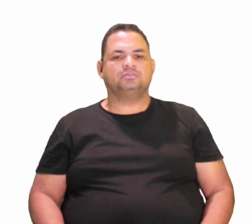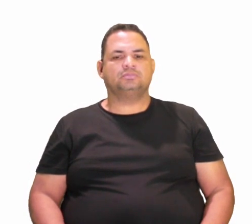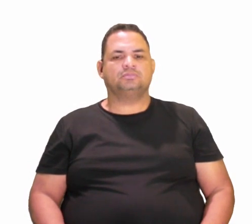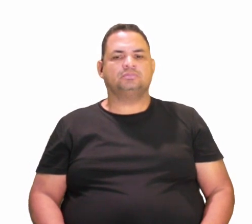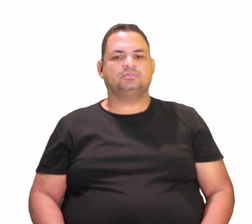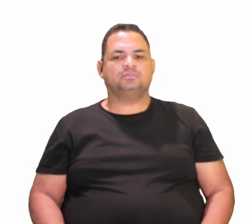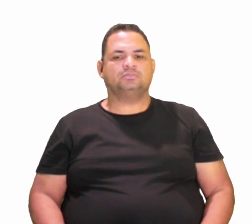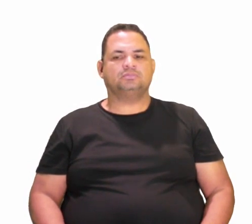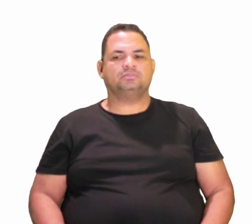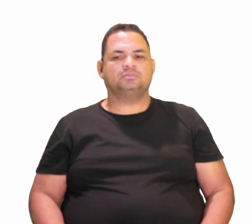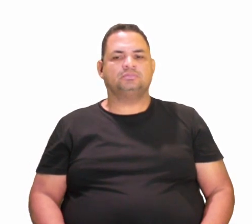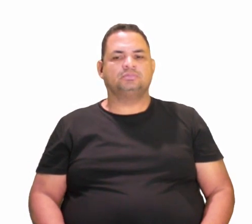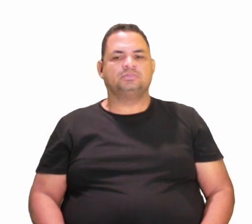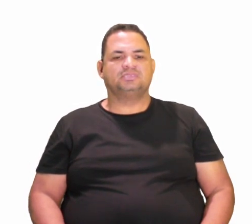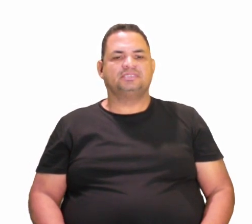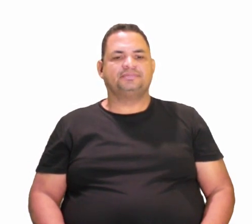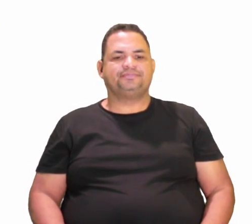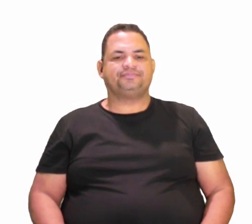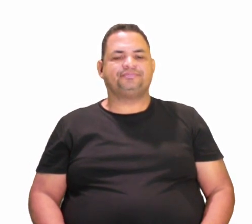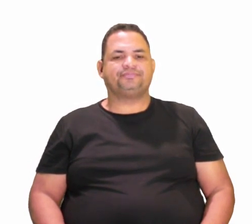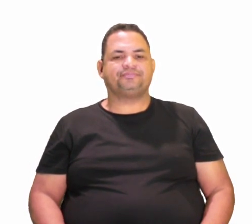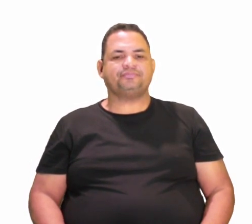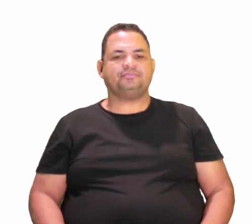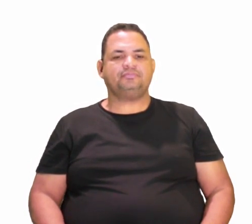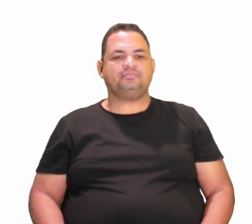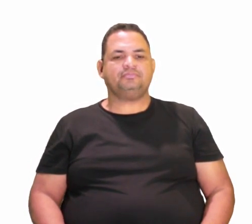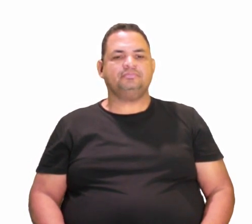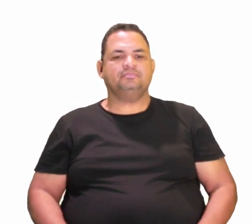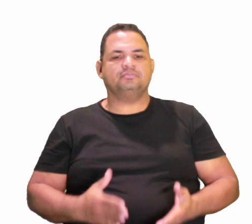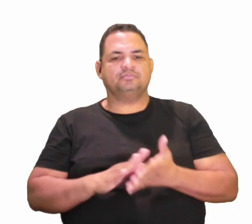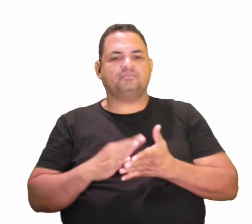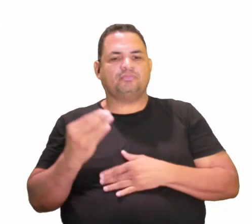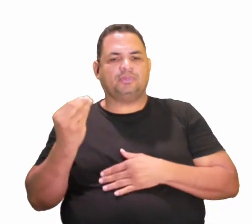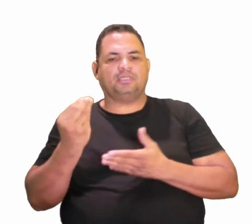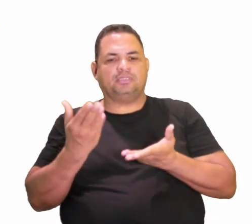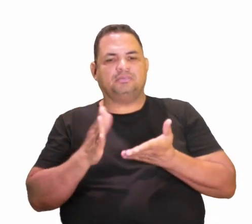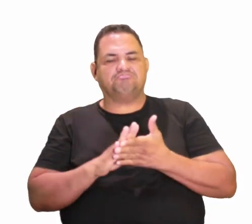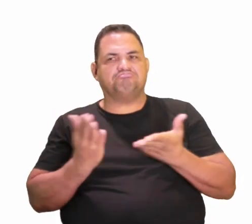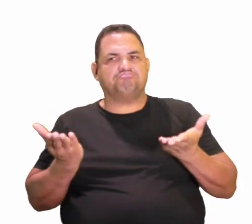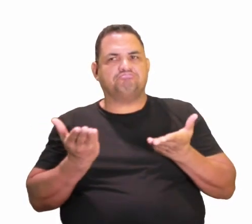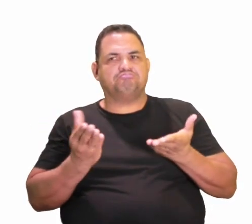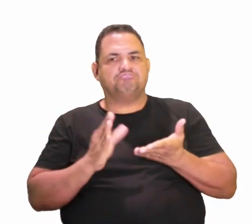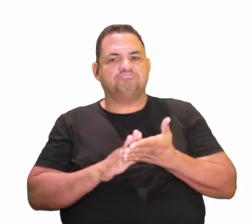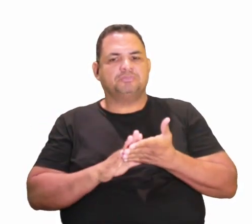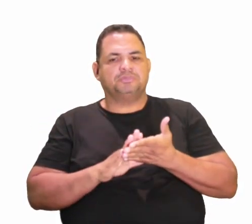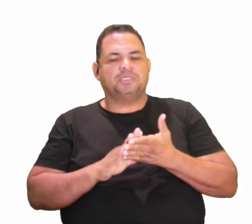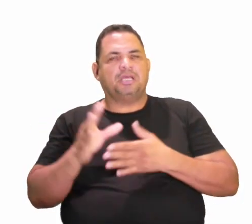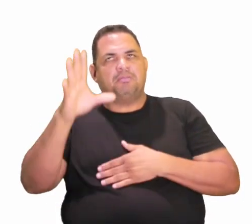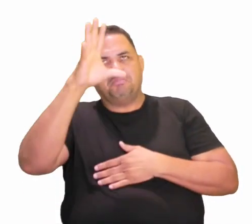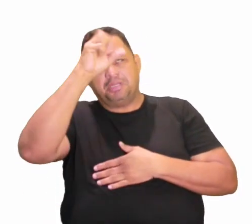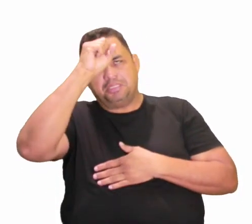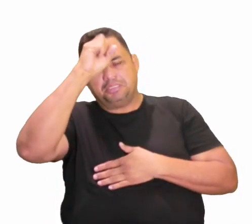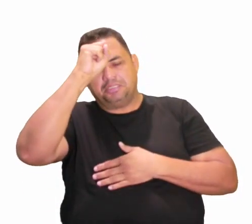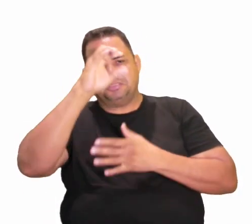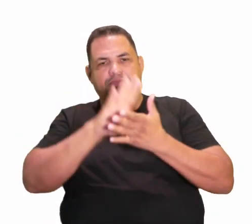learn about culture and customs. É uma oportunidade de aprender sobre cultura e